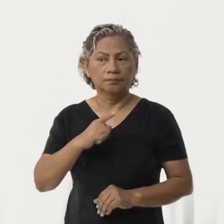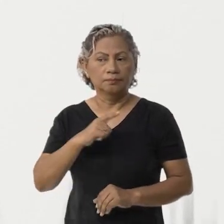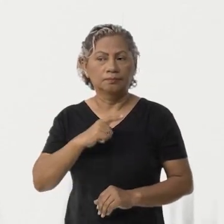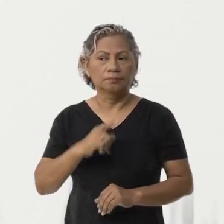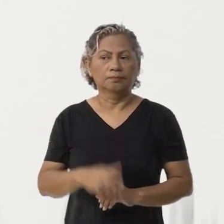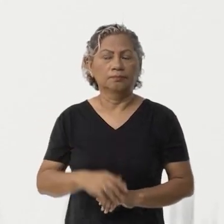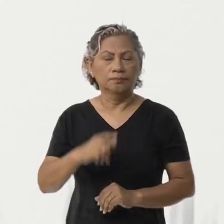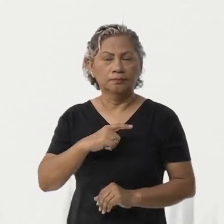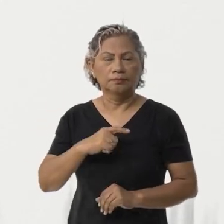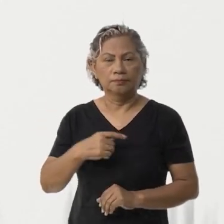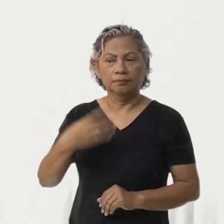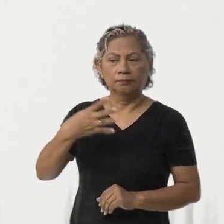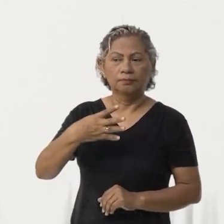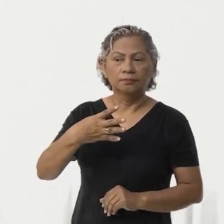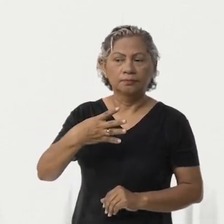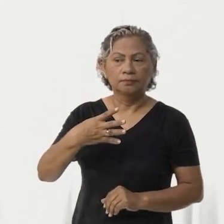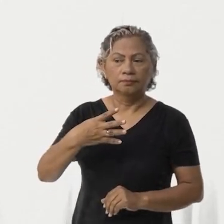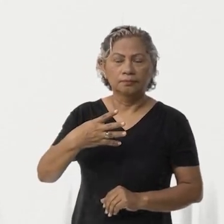reta também? De